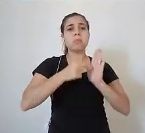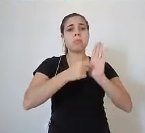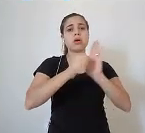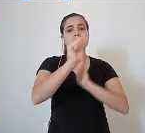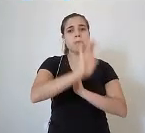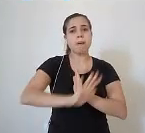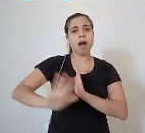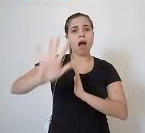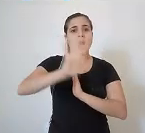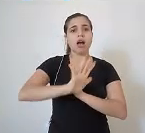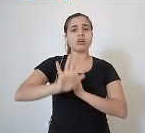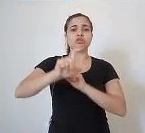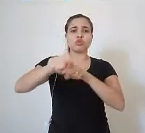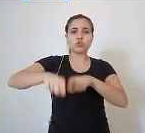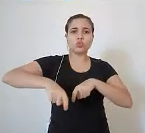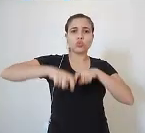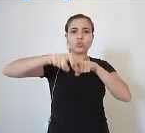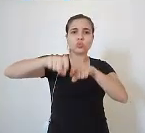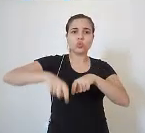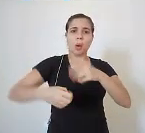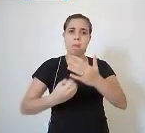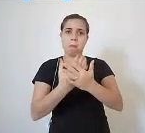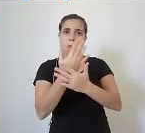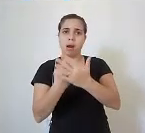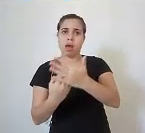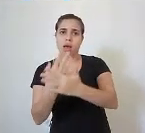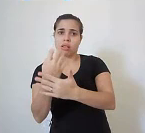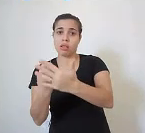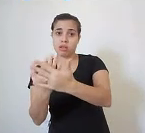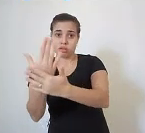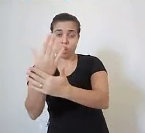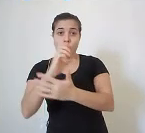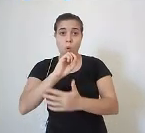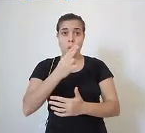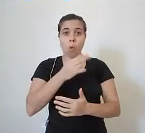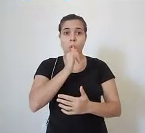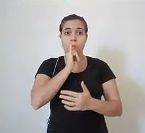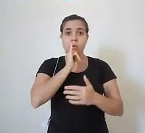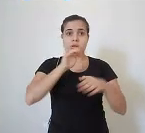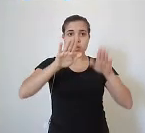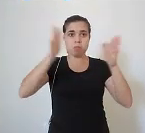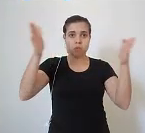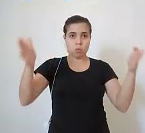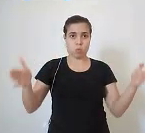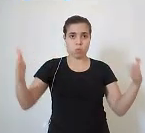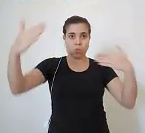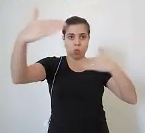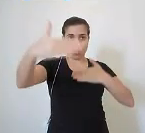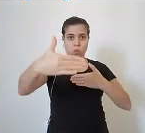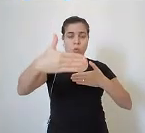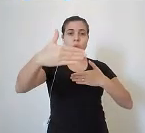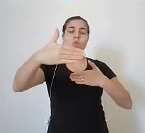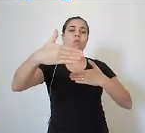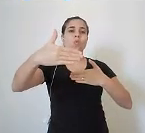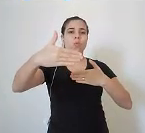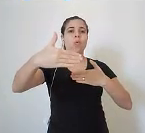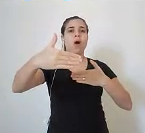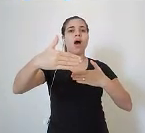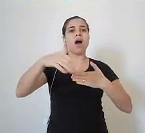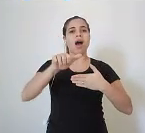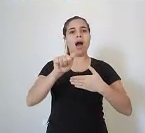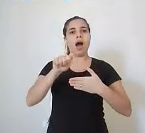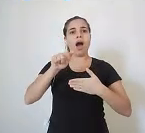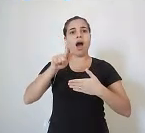muito frequentemente, né? Por exemplo, uma plantação que está aqui na ilustração, ou um aquário, precisa que o ser